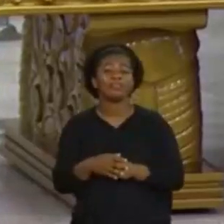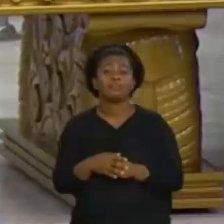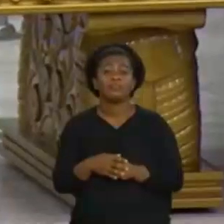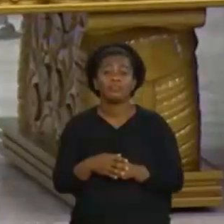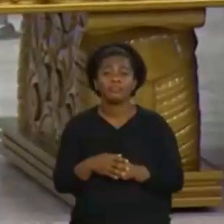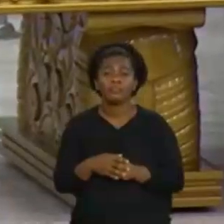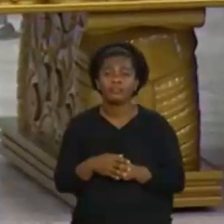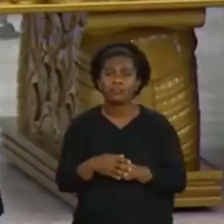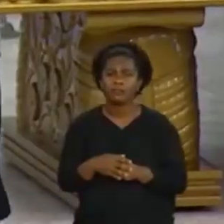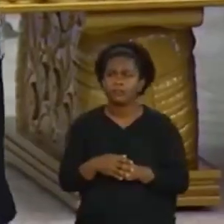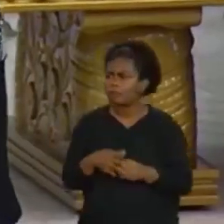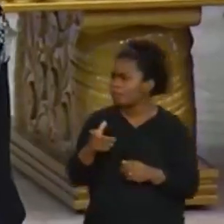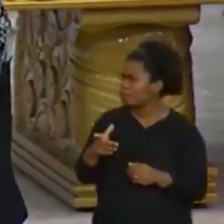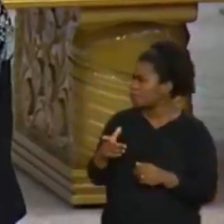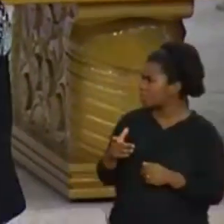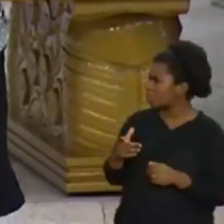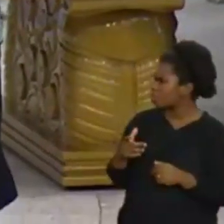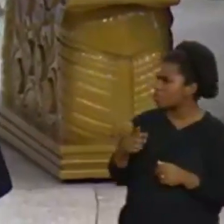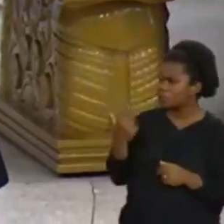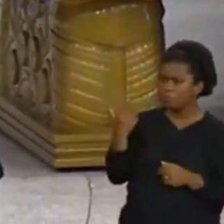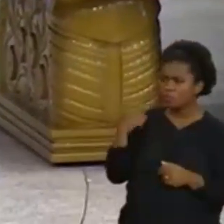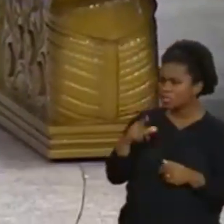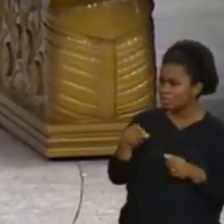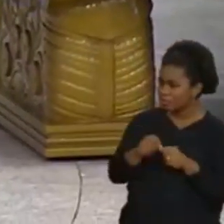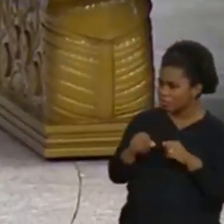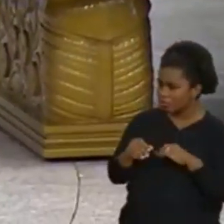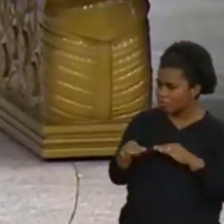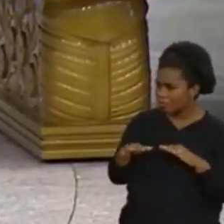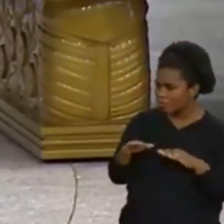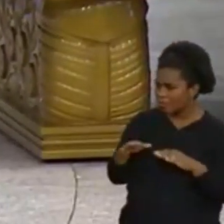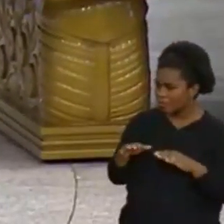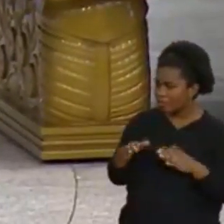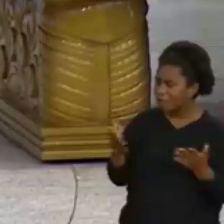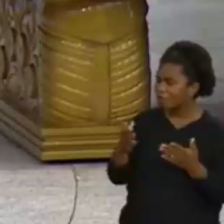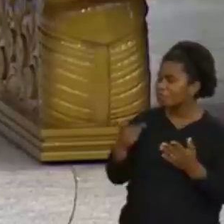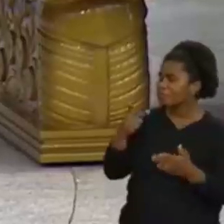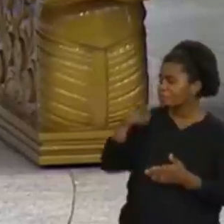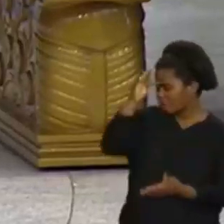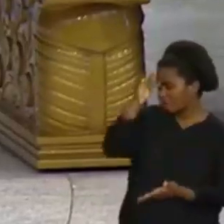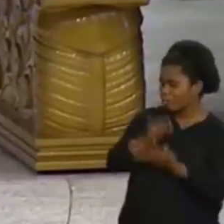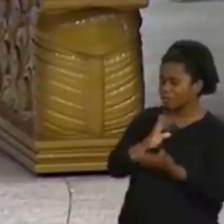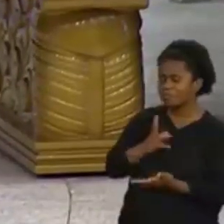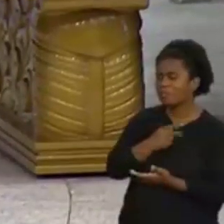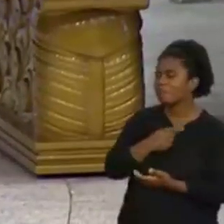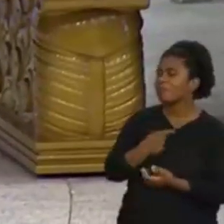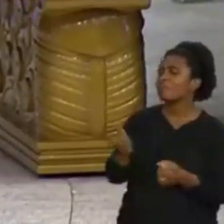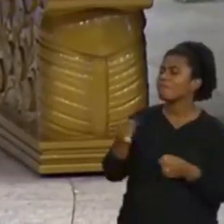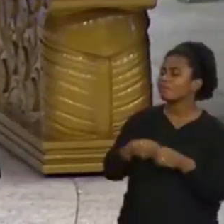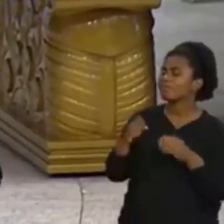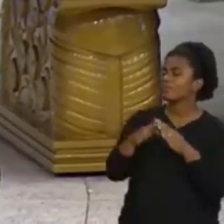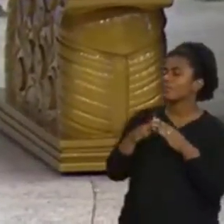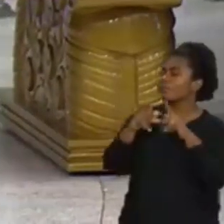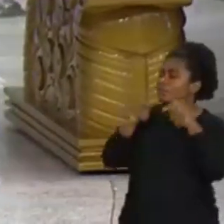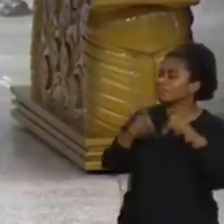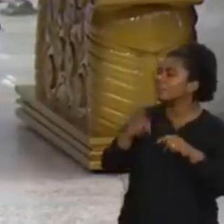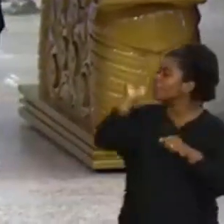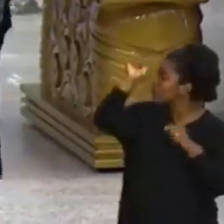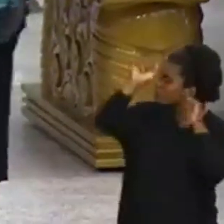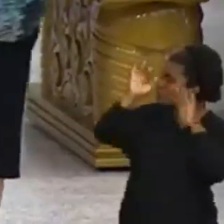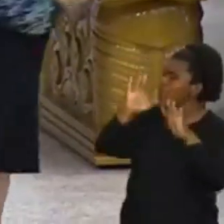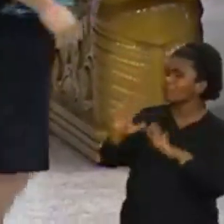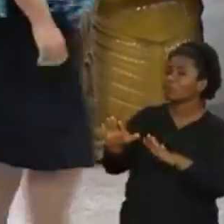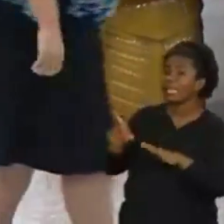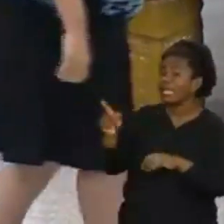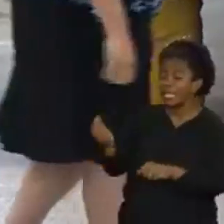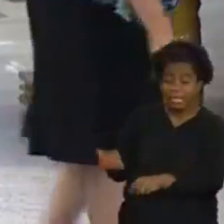Voltou a ter um movimento sem dores. Sua fé te salvou. Vai em paz. Deus te abençoe. Graças a Deus. Pode ir. Ela